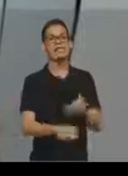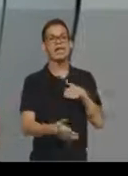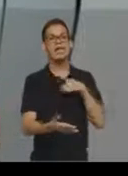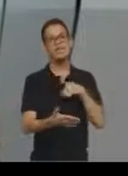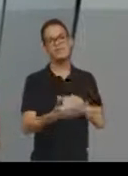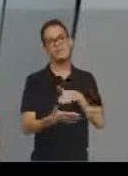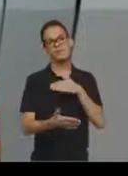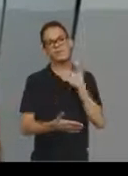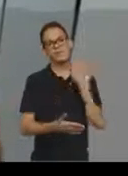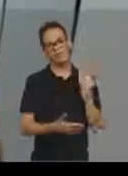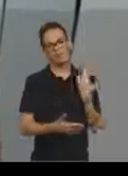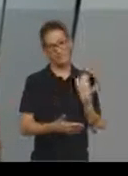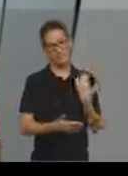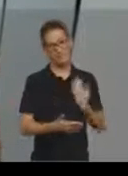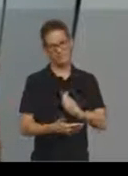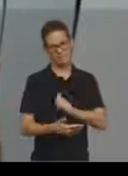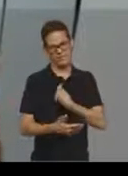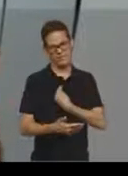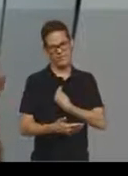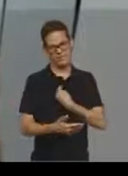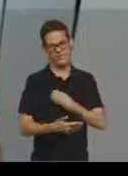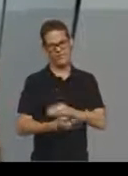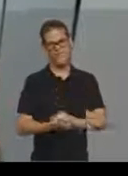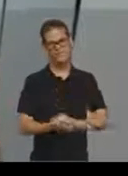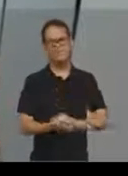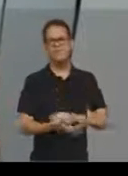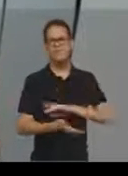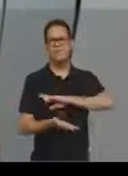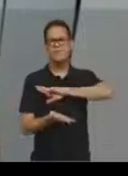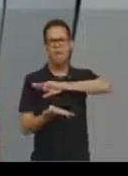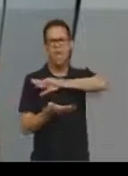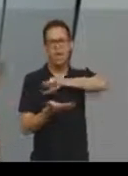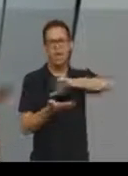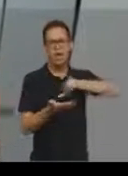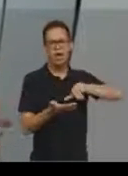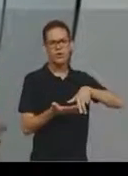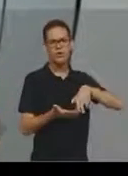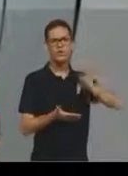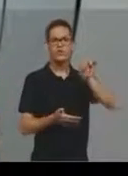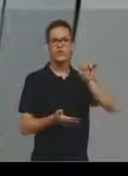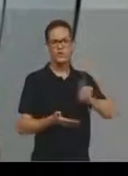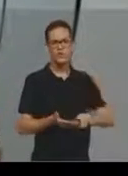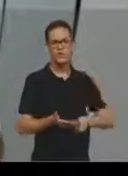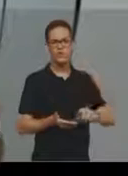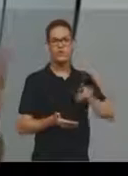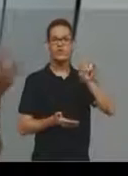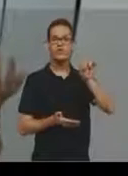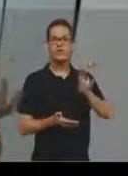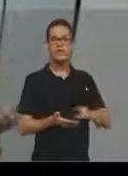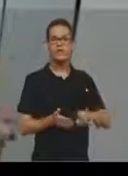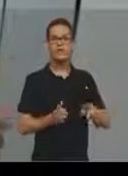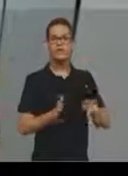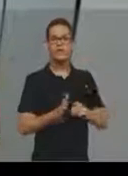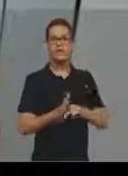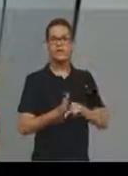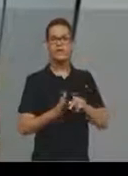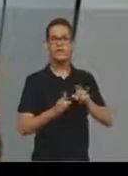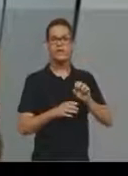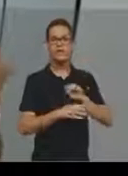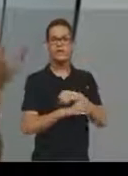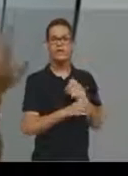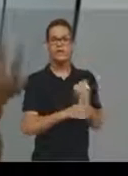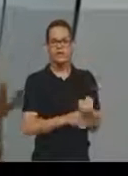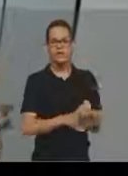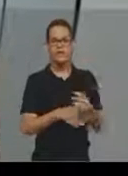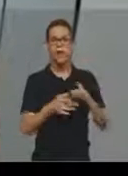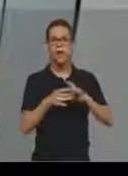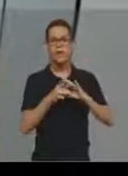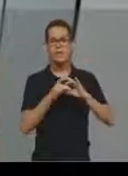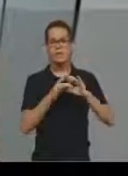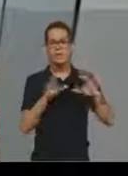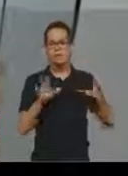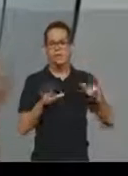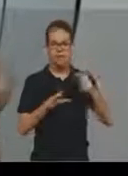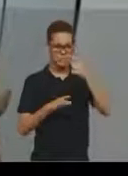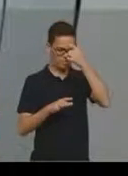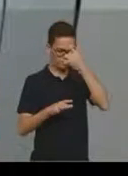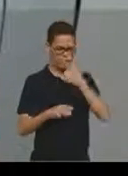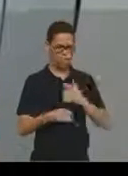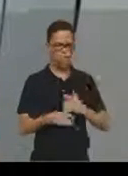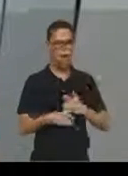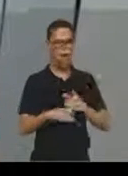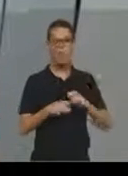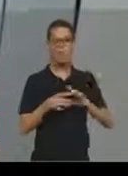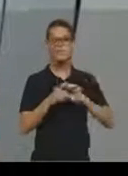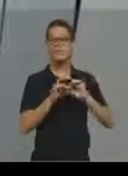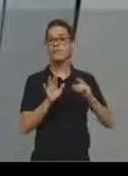vida. Nós temos vários direitos, né? Direitos que estão relacionados às nossas garantias, a liberdades individuais, a liberdade